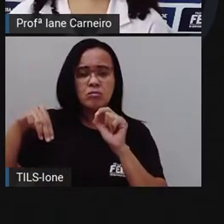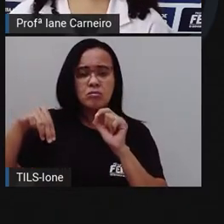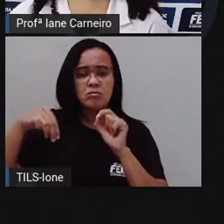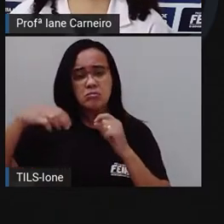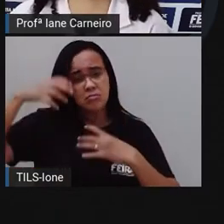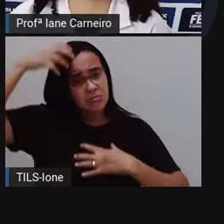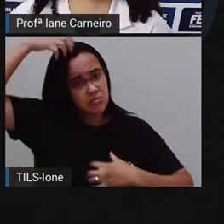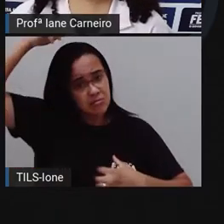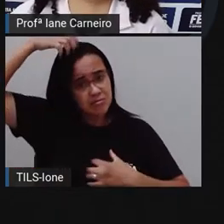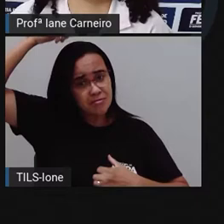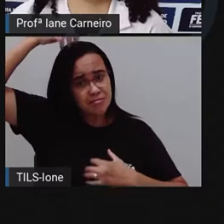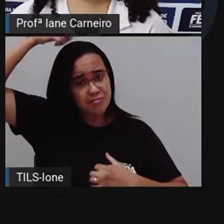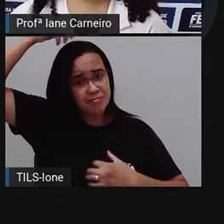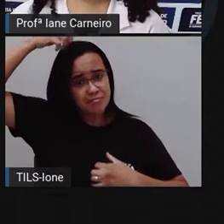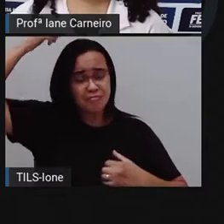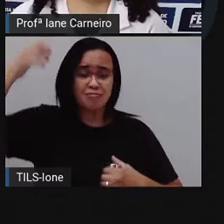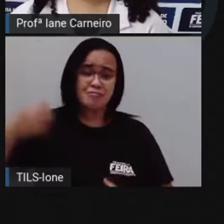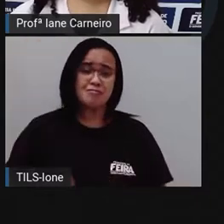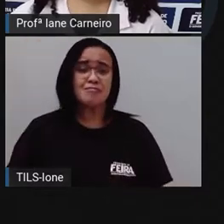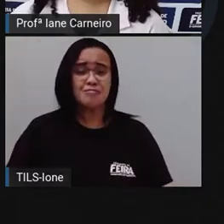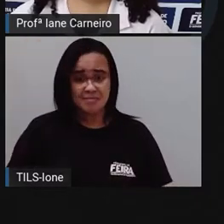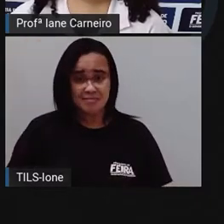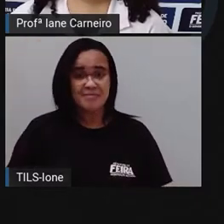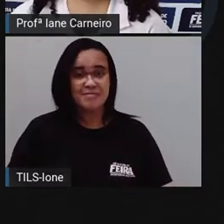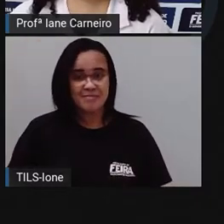Macaco macaqueando.